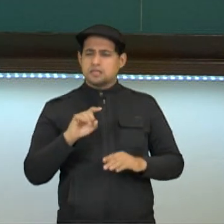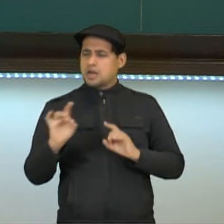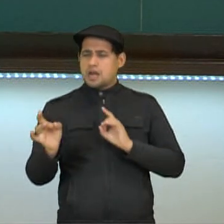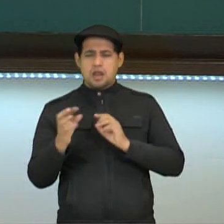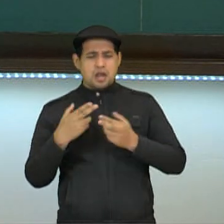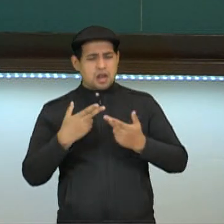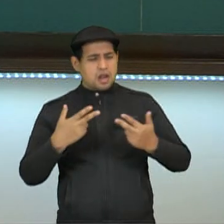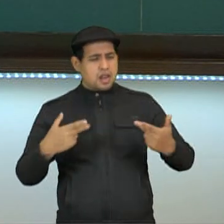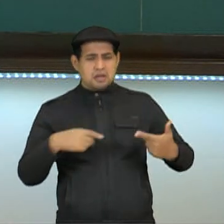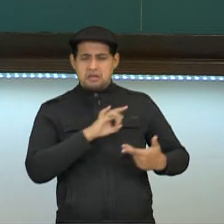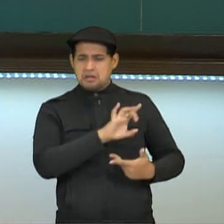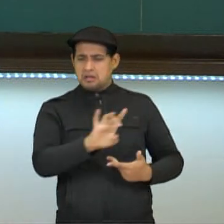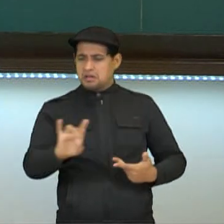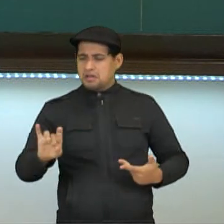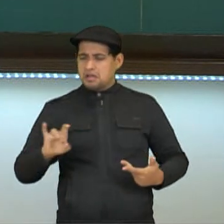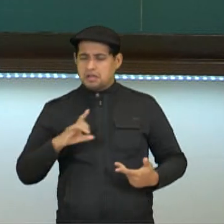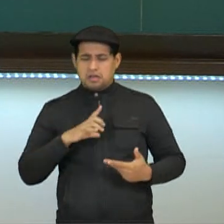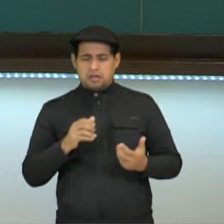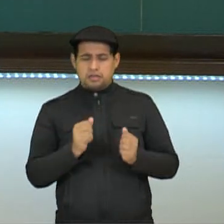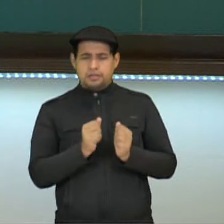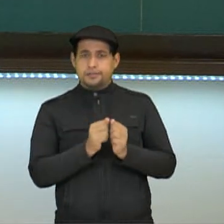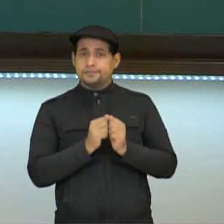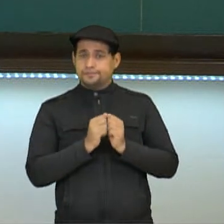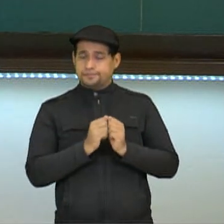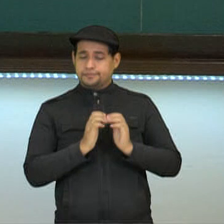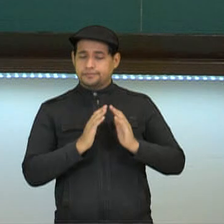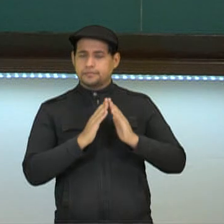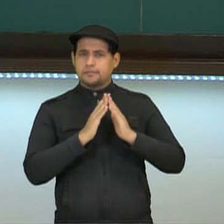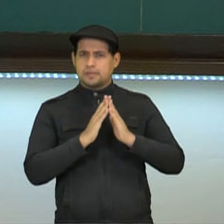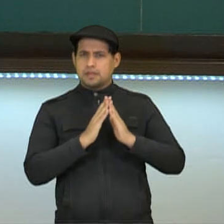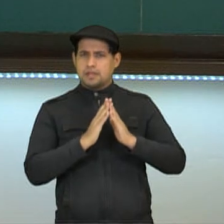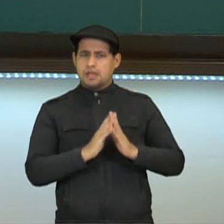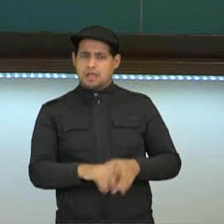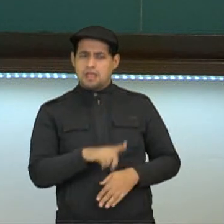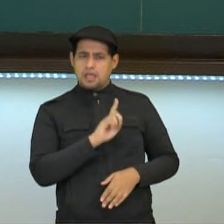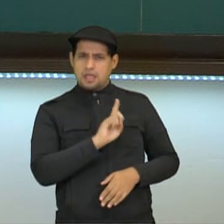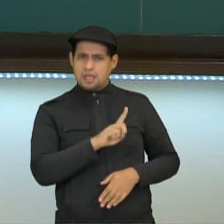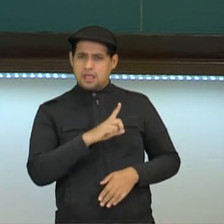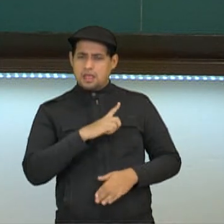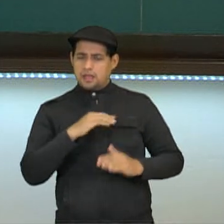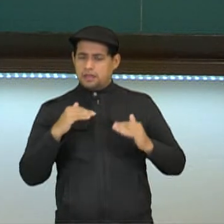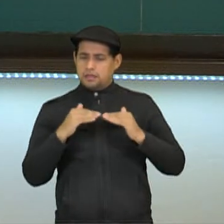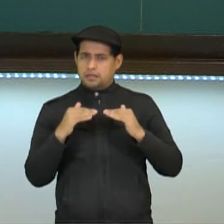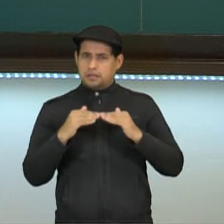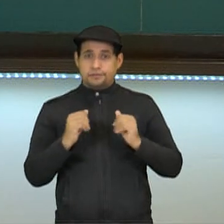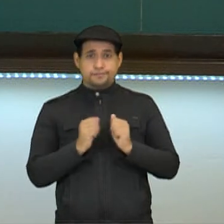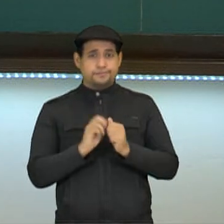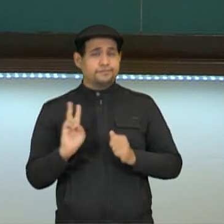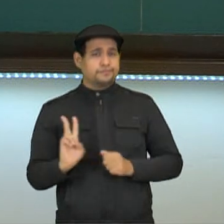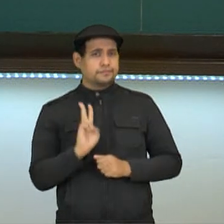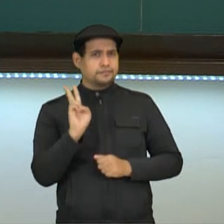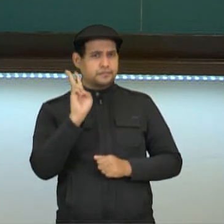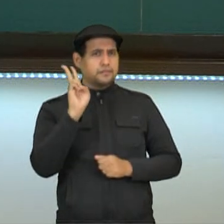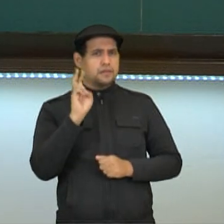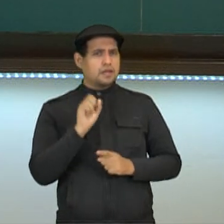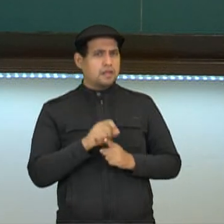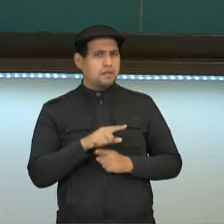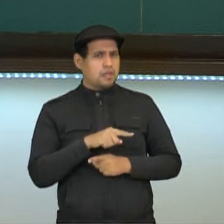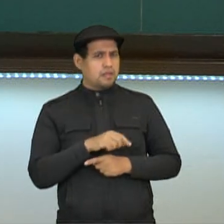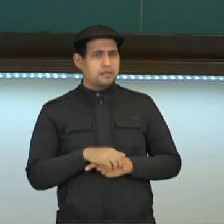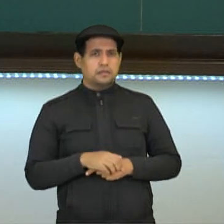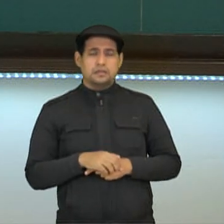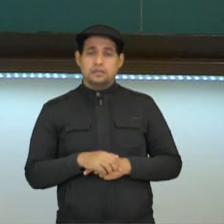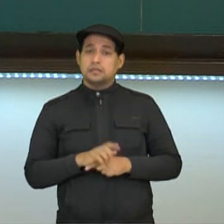itens adicionais que eu tenho incluso aqui nesse imóvel, ele está compatível com esse valor do aluguel?